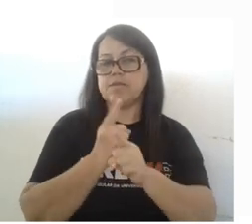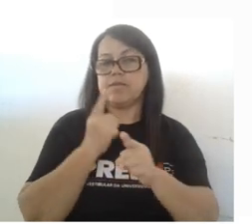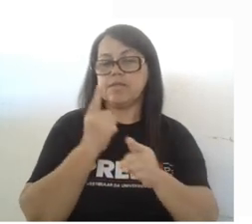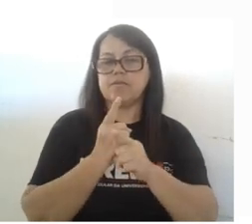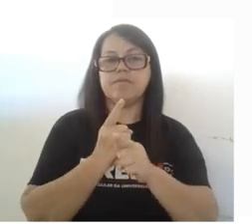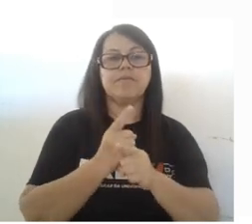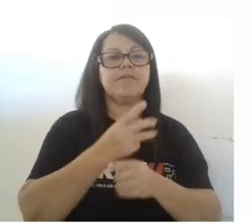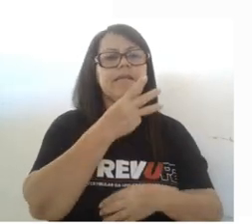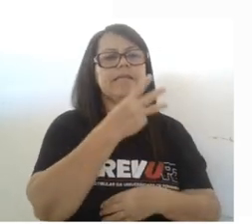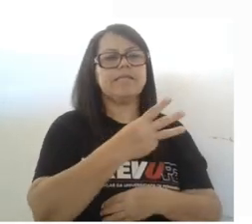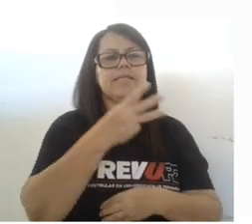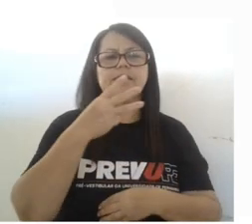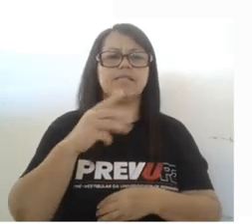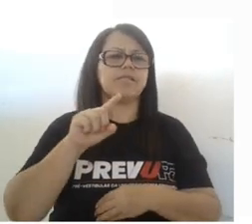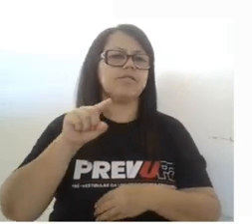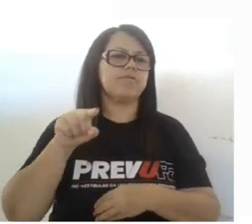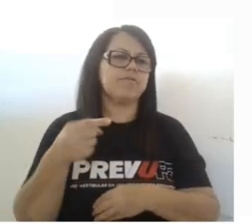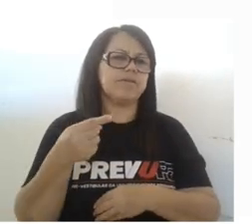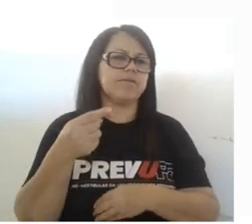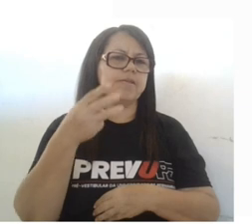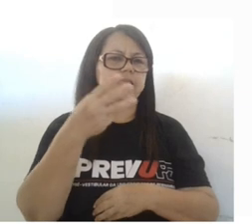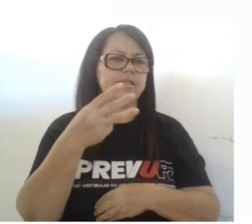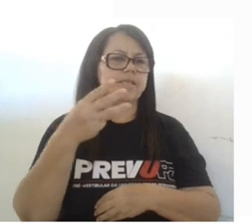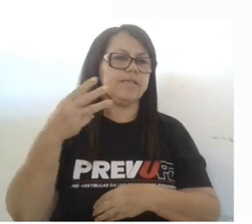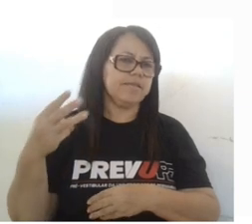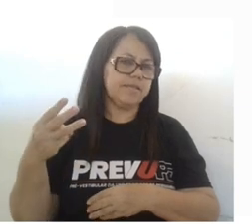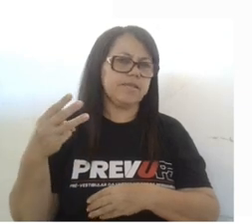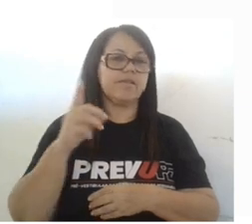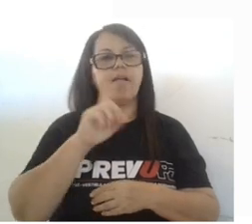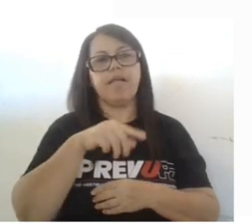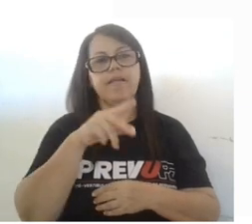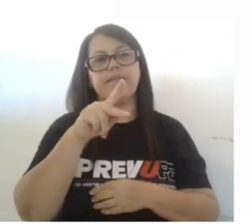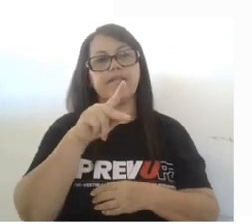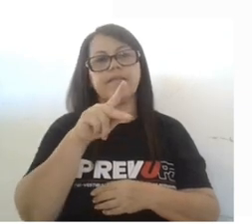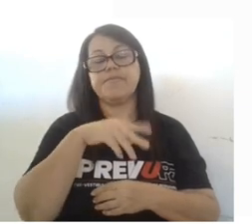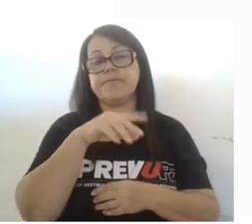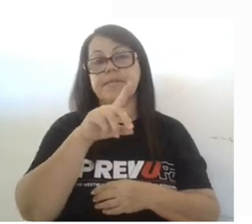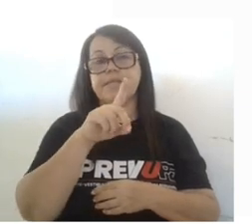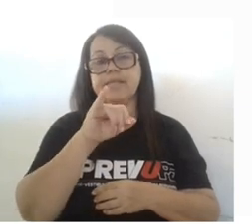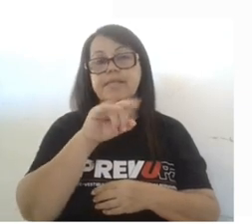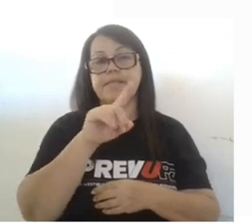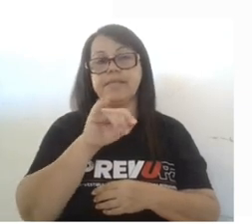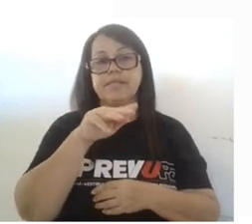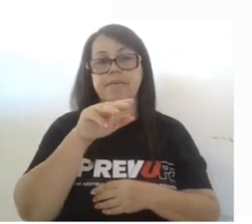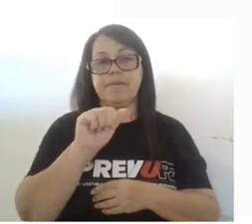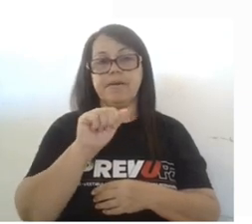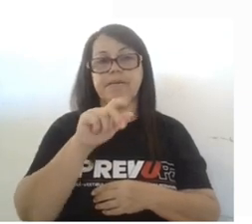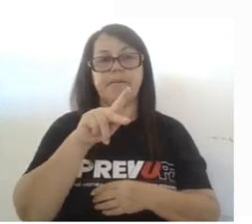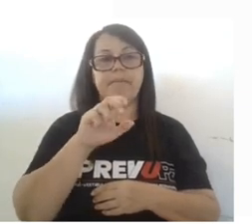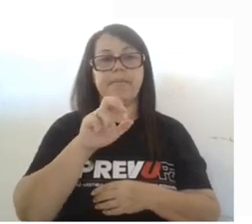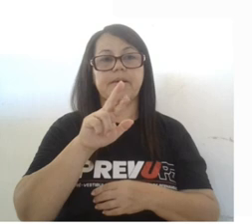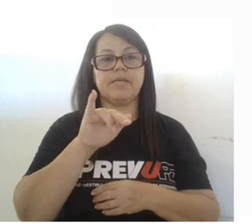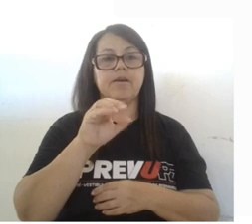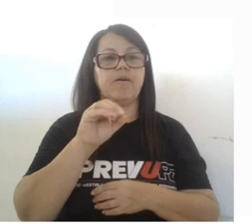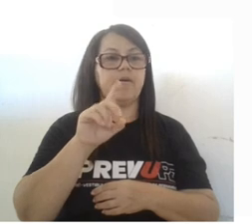número 33,33, 33, que vai ser uma dízima periódica, certo? E aí a gente pode trabalhar